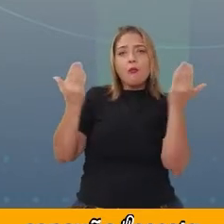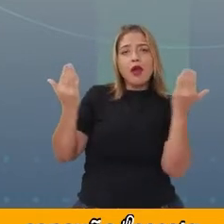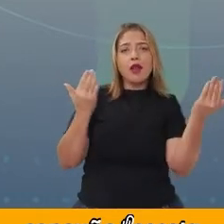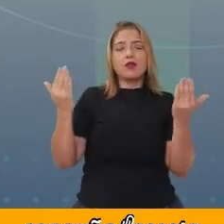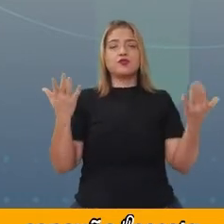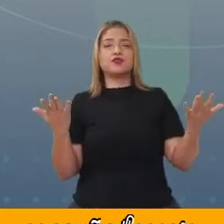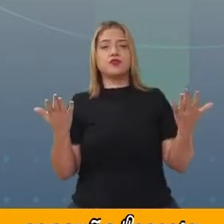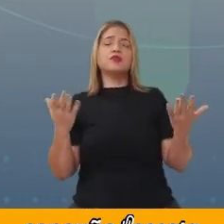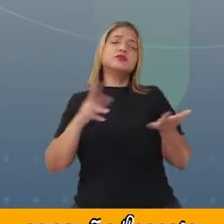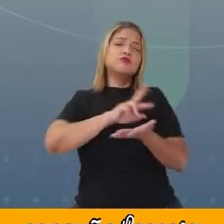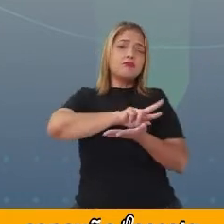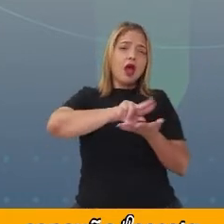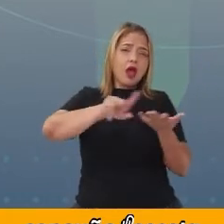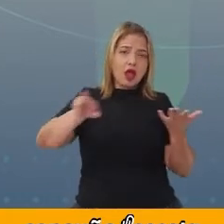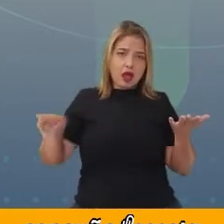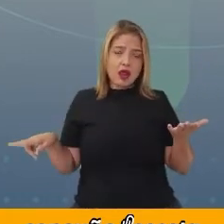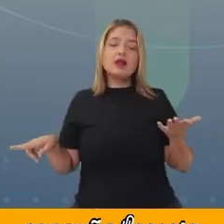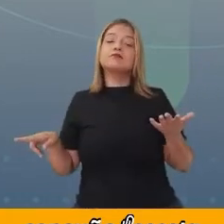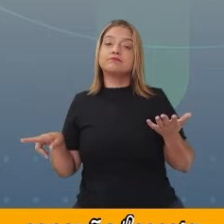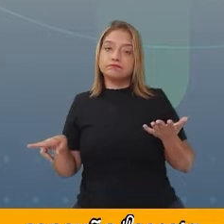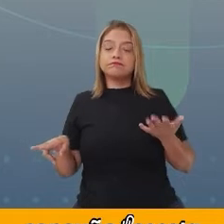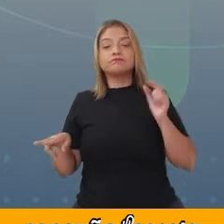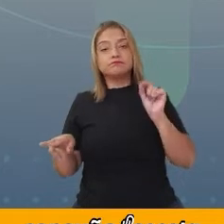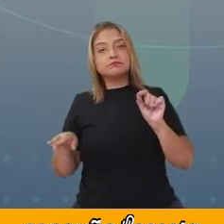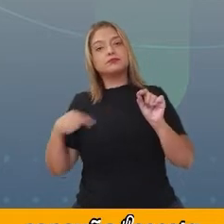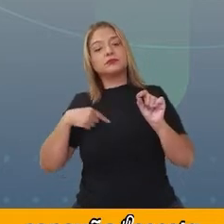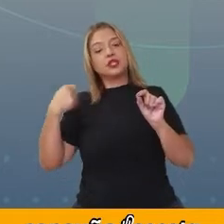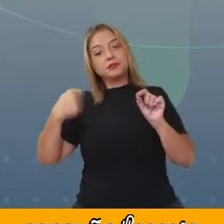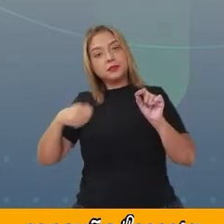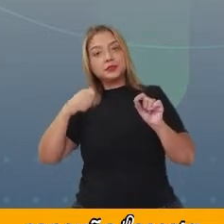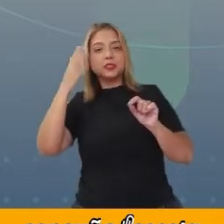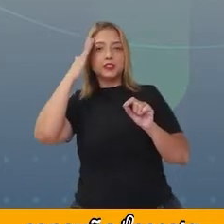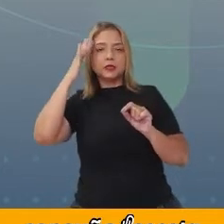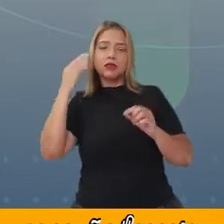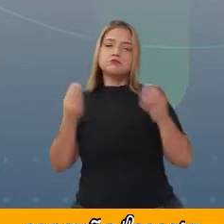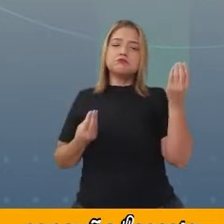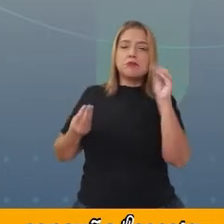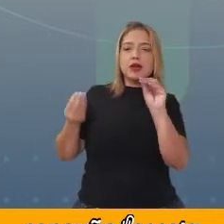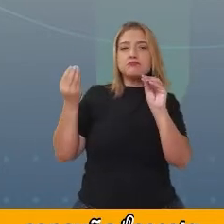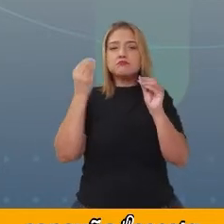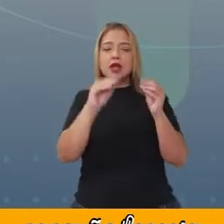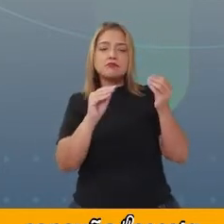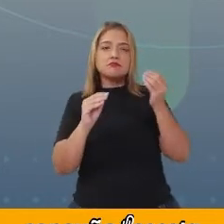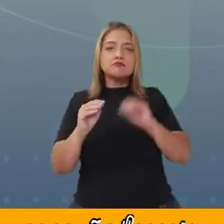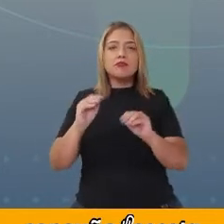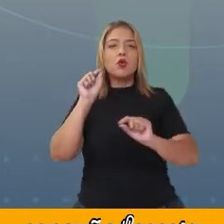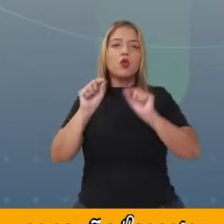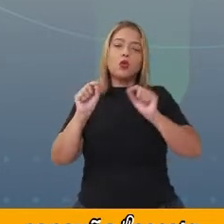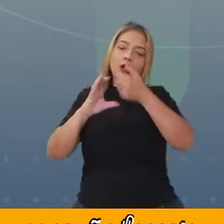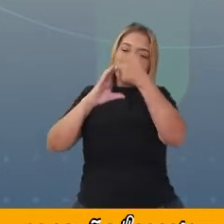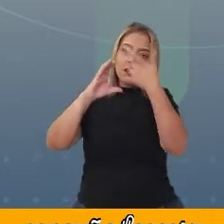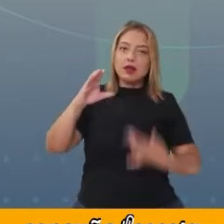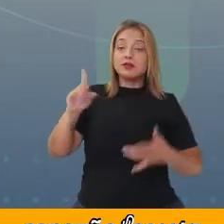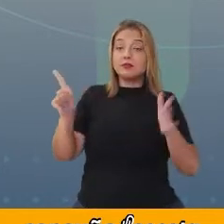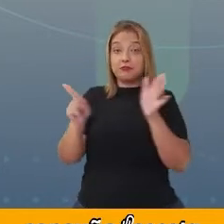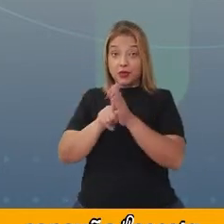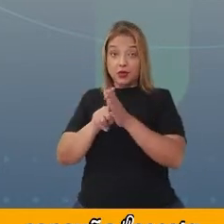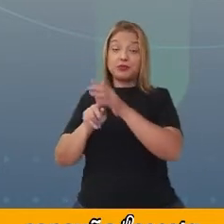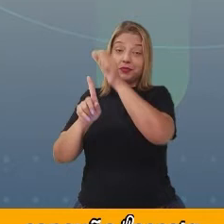comparações. Então, tudo isso é utilizado para ir compondo as personagens. E observem